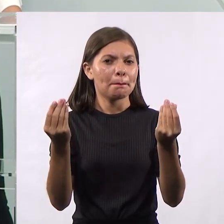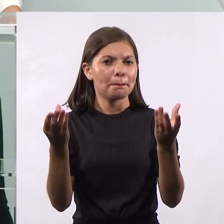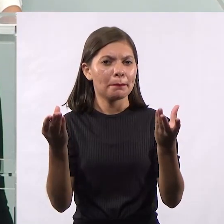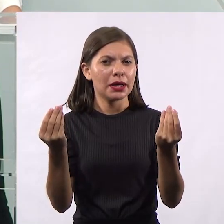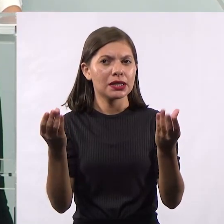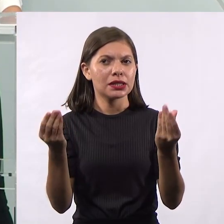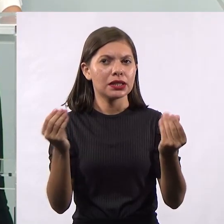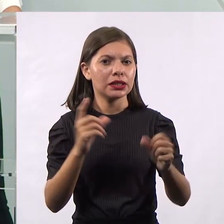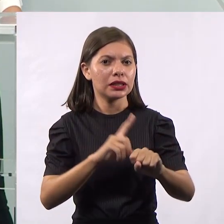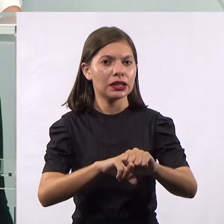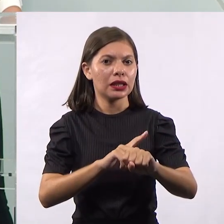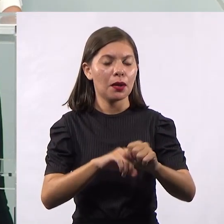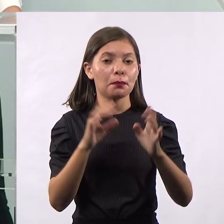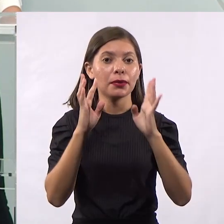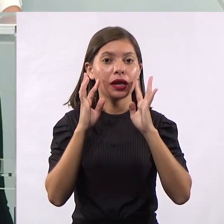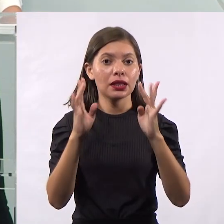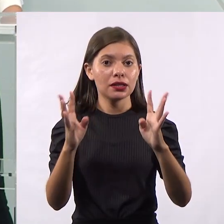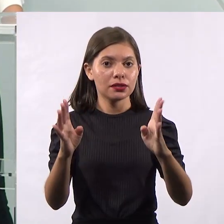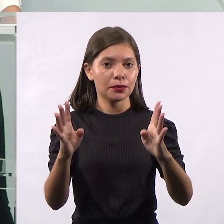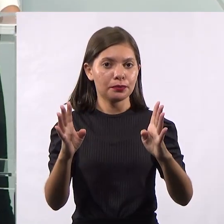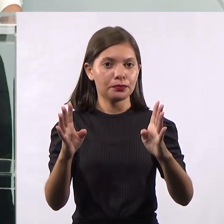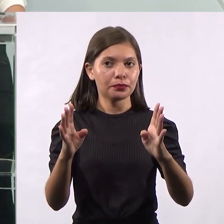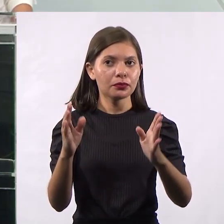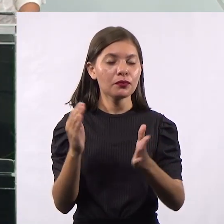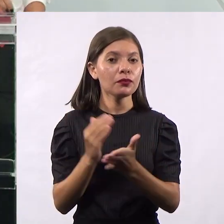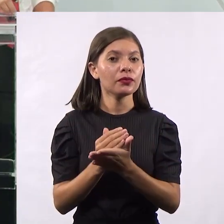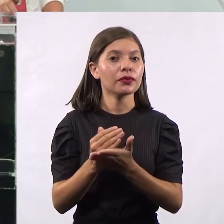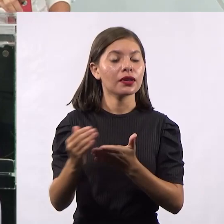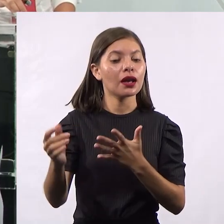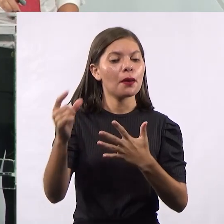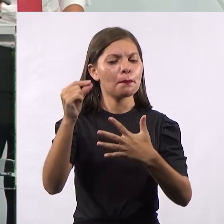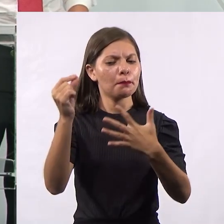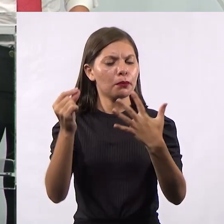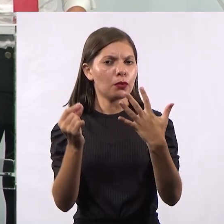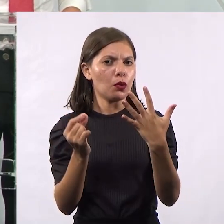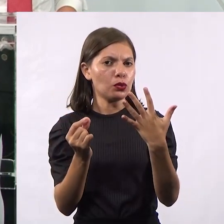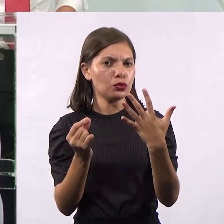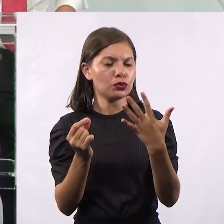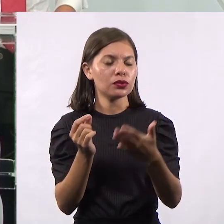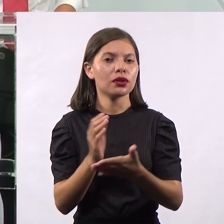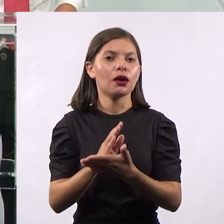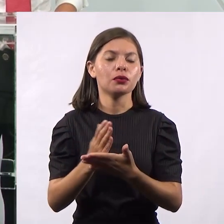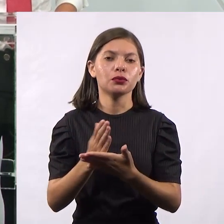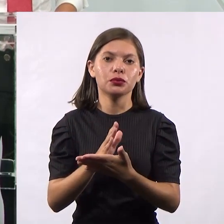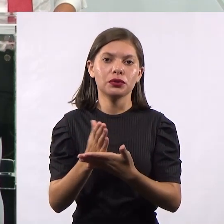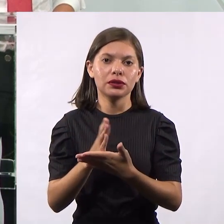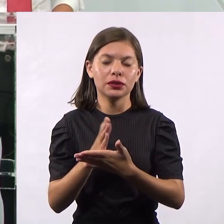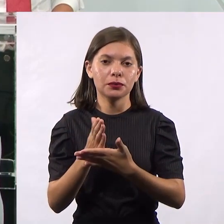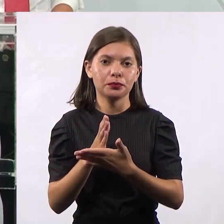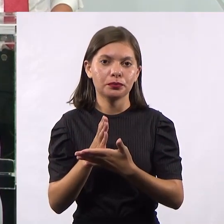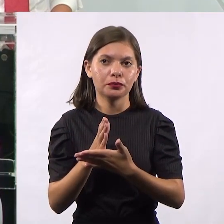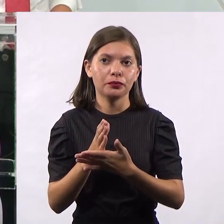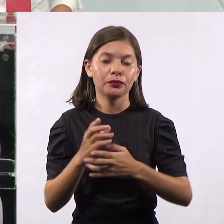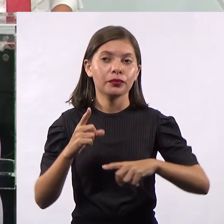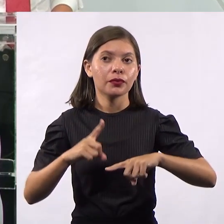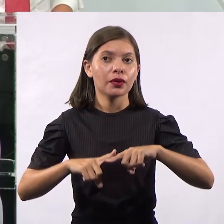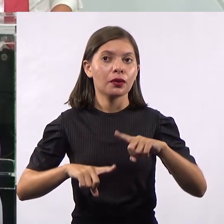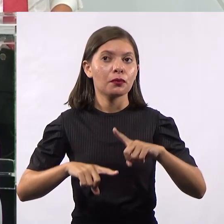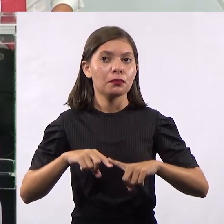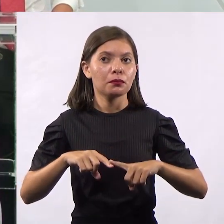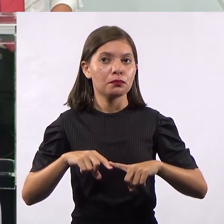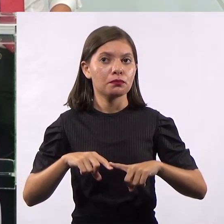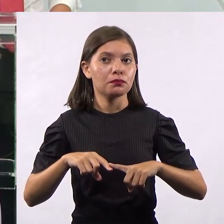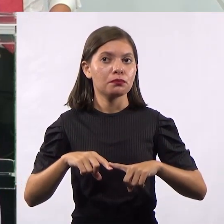bastante tempo e atenção. Então, eu vou passar aqui alguns pontos da 8987, da concessão,